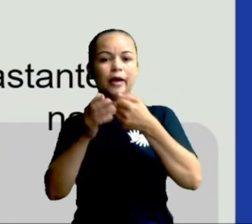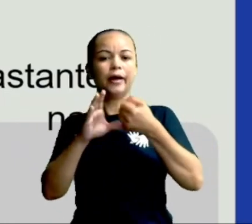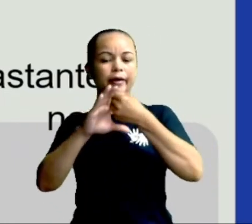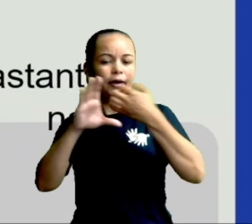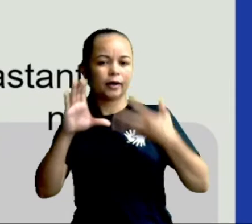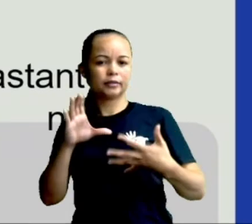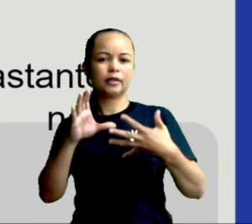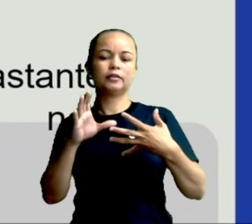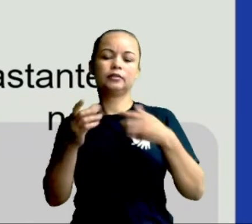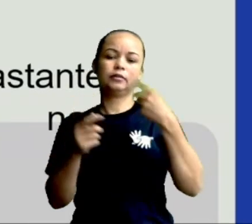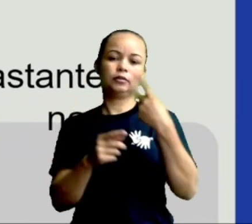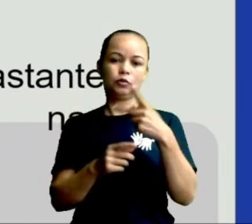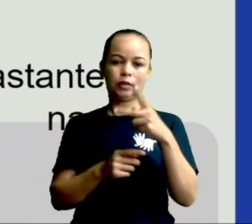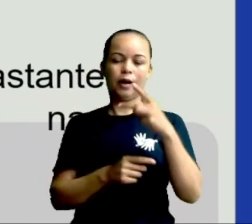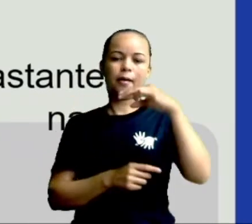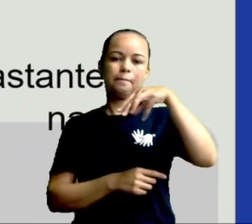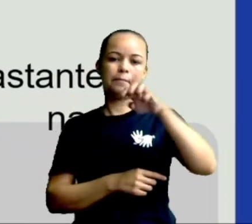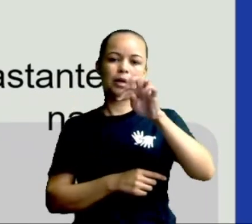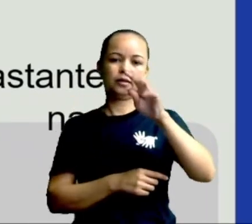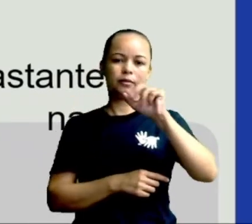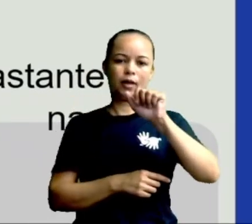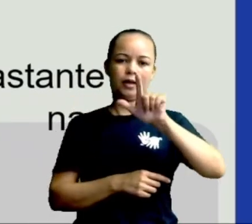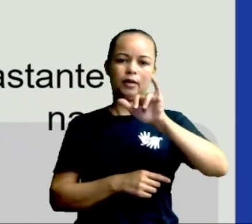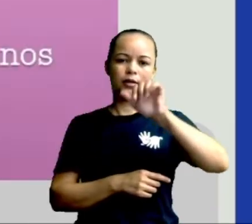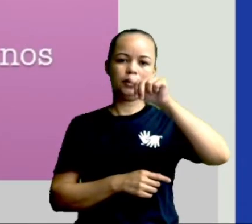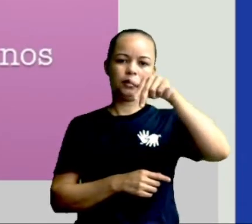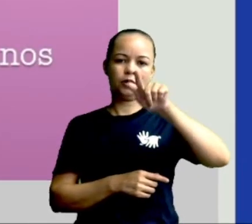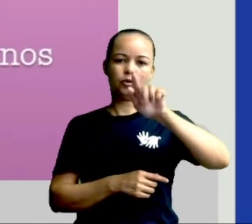pela função metalinguística da linguagem.